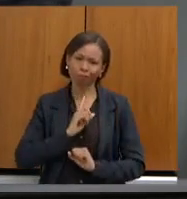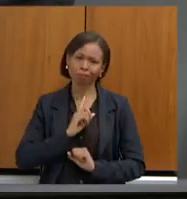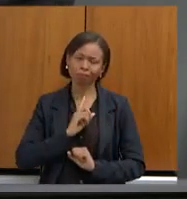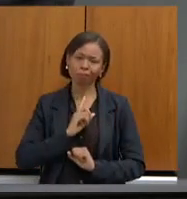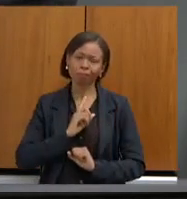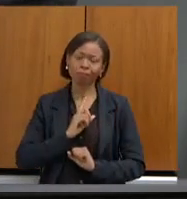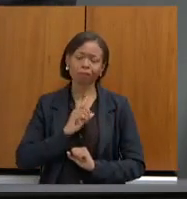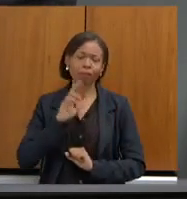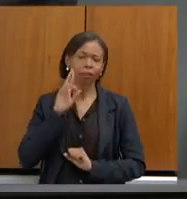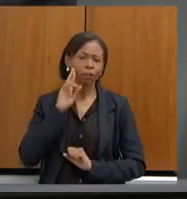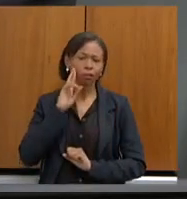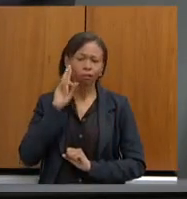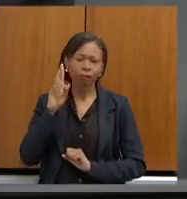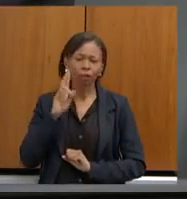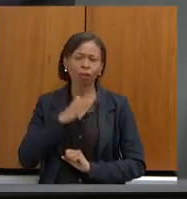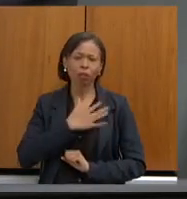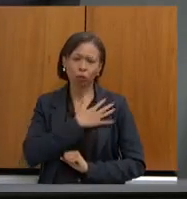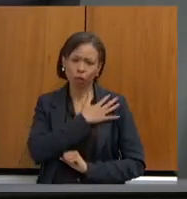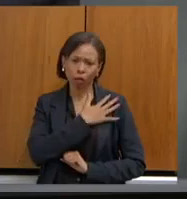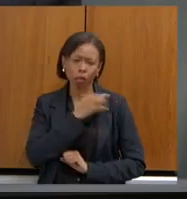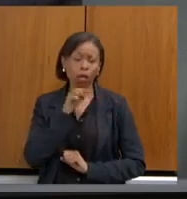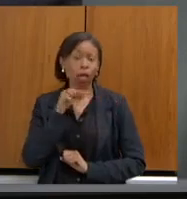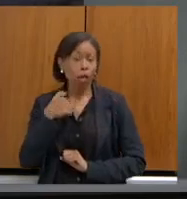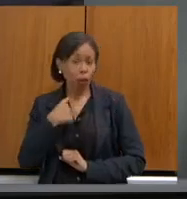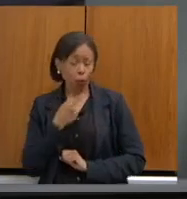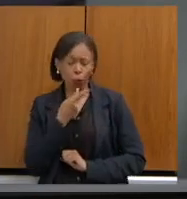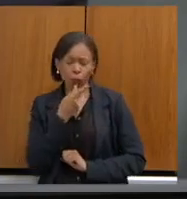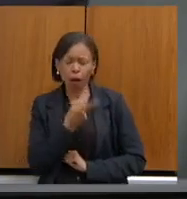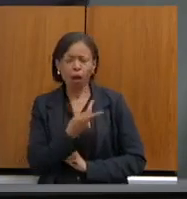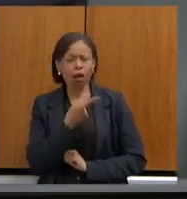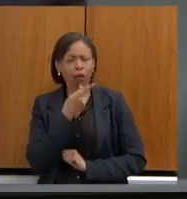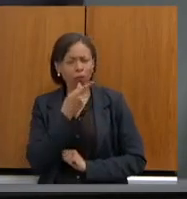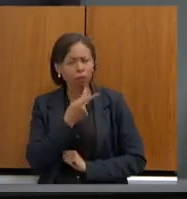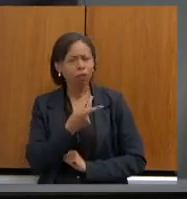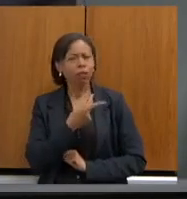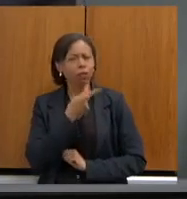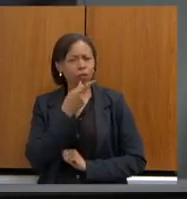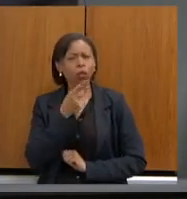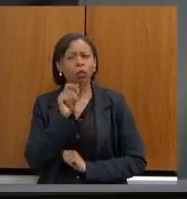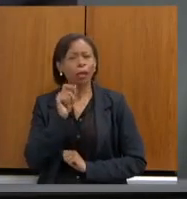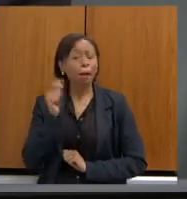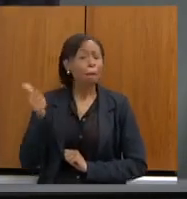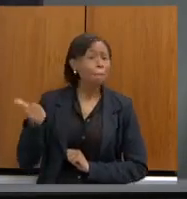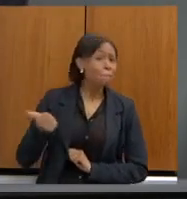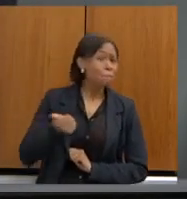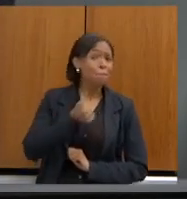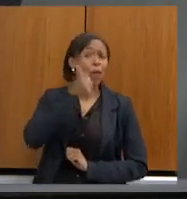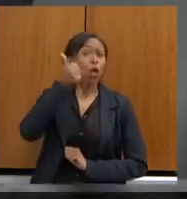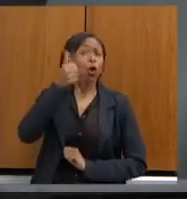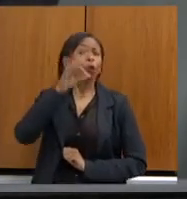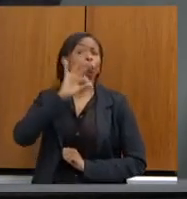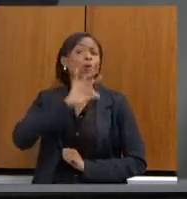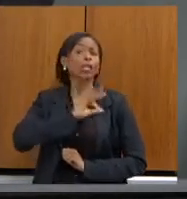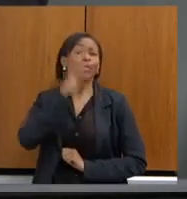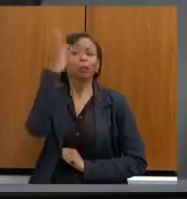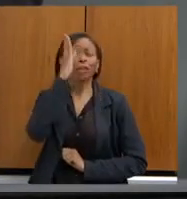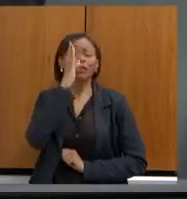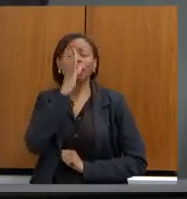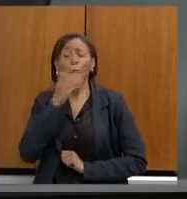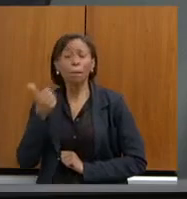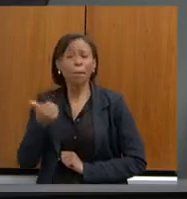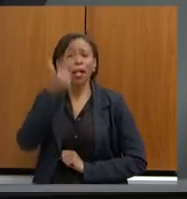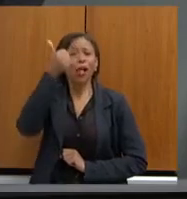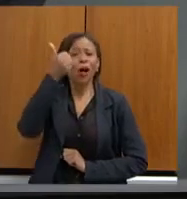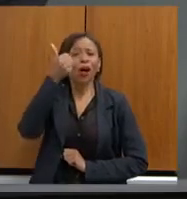Coronel e não me canso de falar a melhor polícia do Brasil é a sua é a